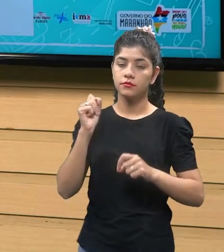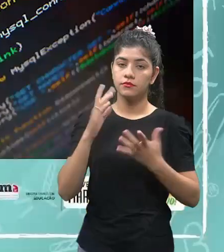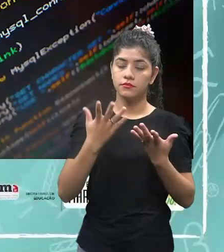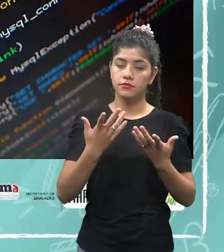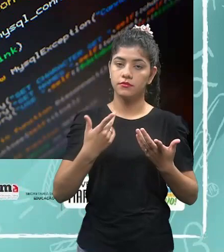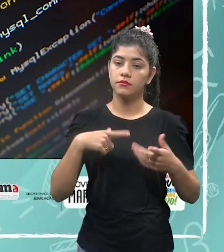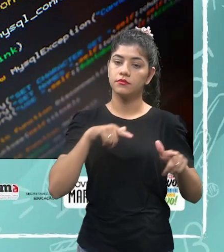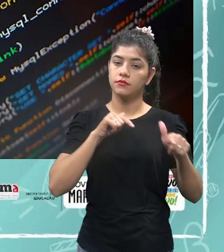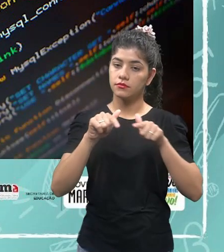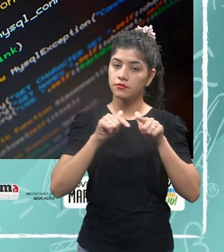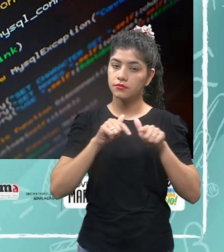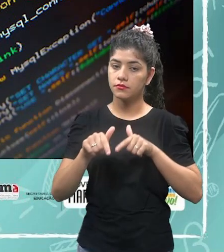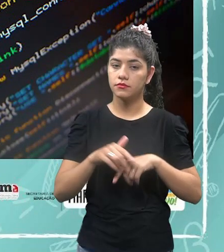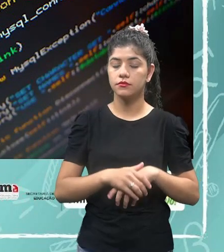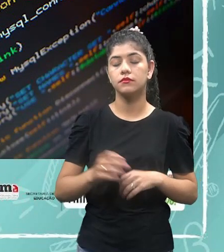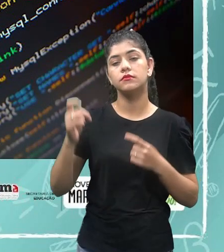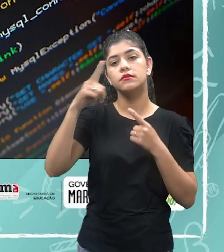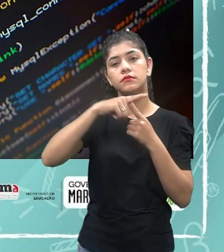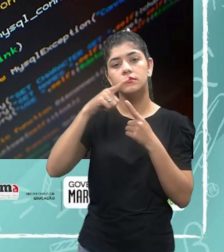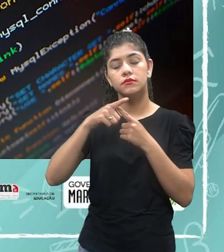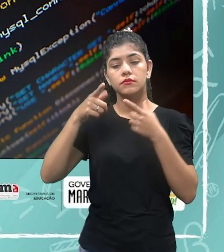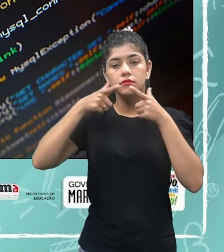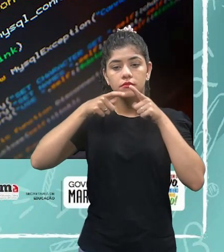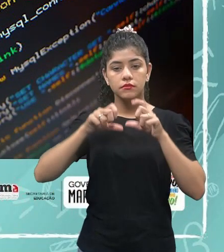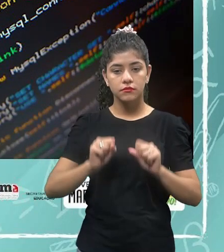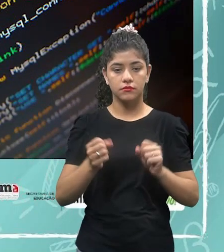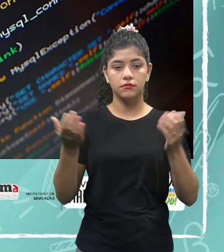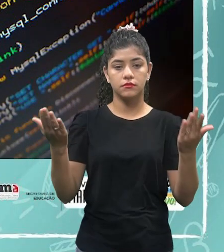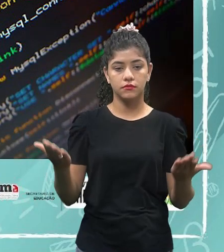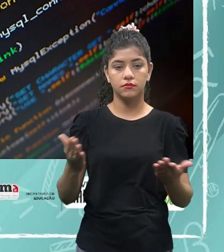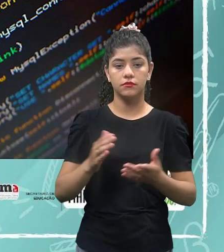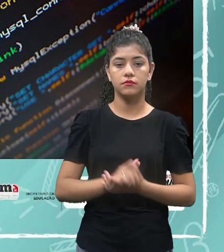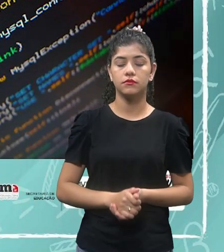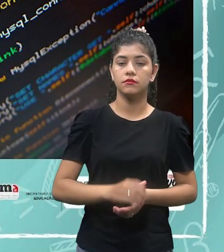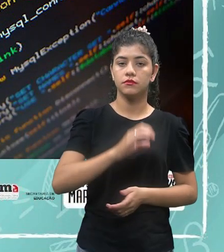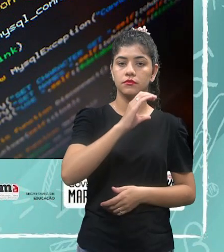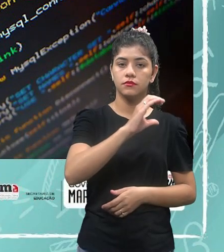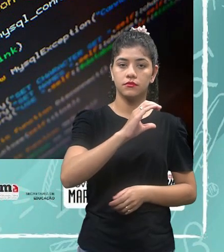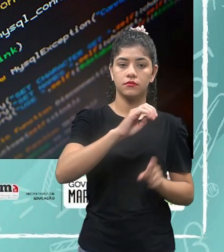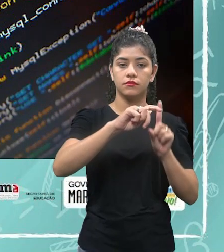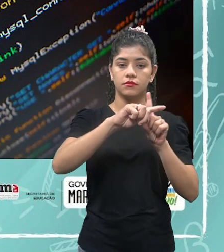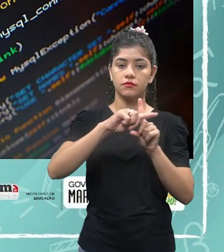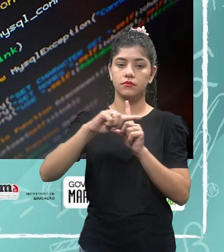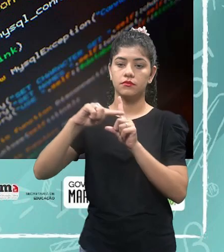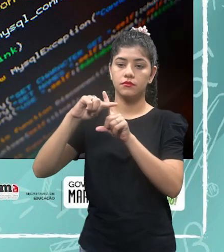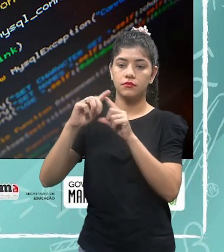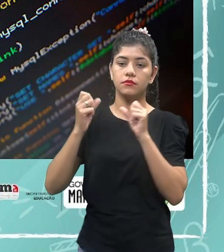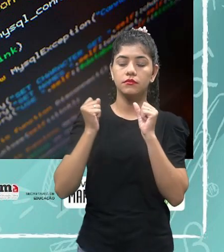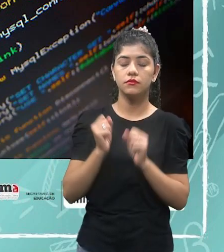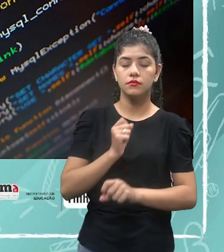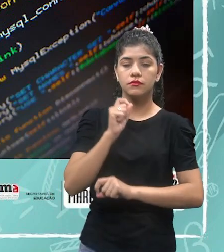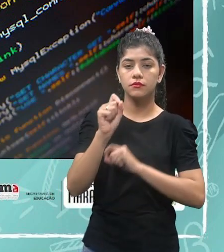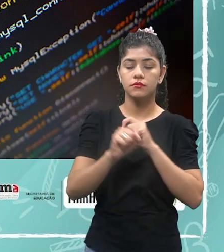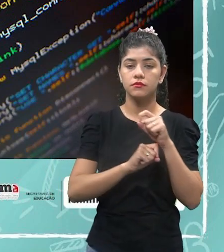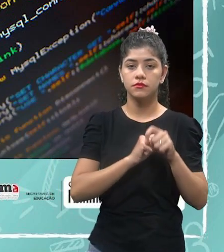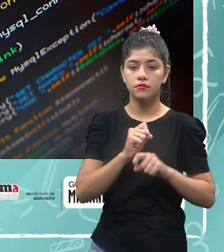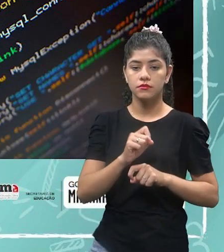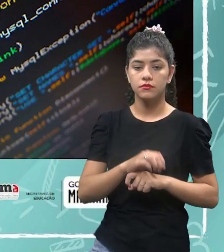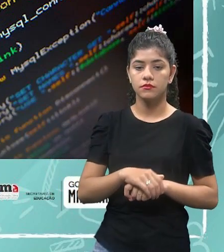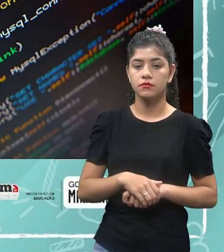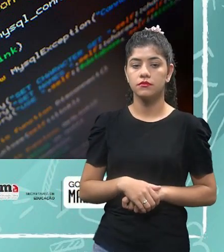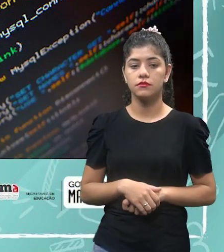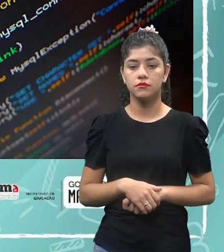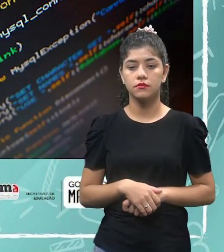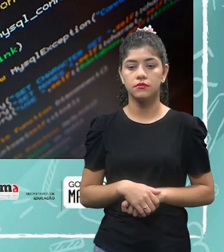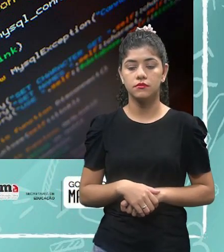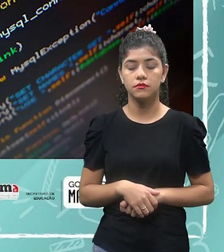trabalho. Tipos de linguagem de programação. Linguagem C++. Pode ser considerada como uma das linguagens